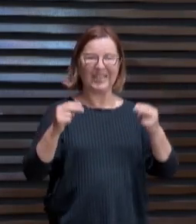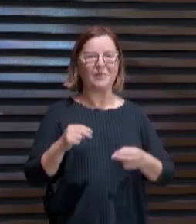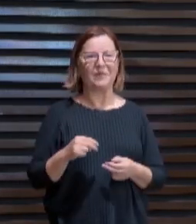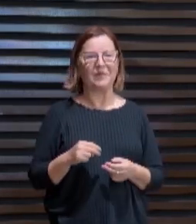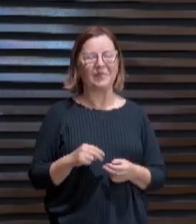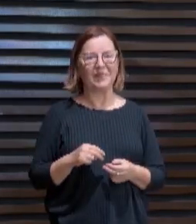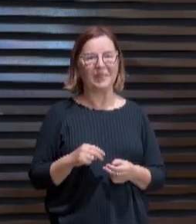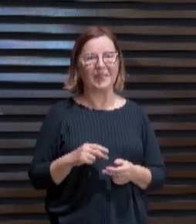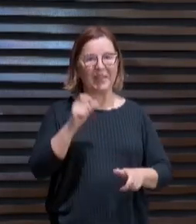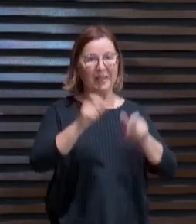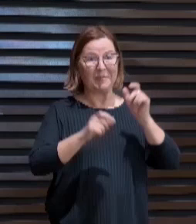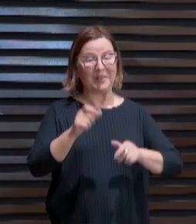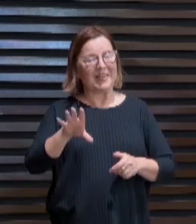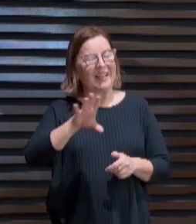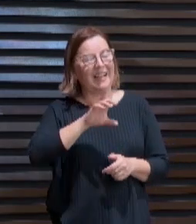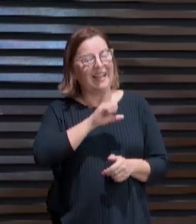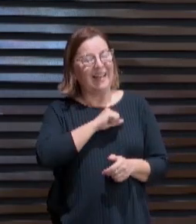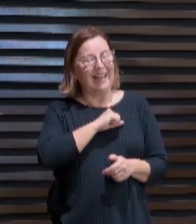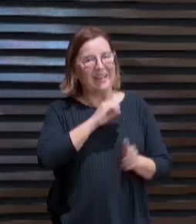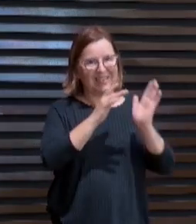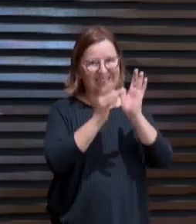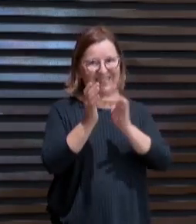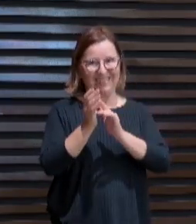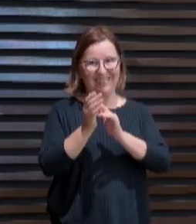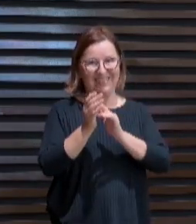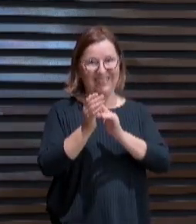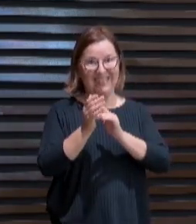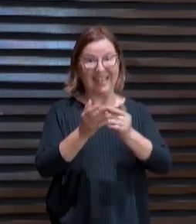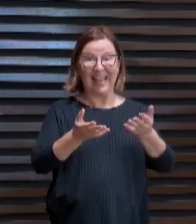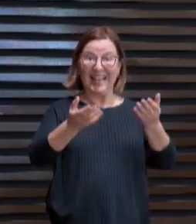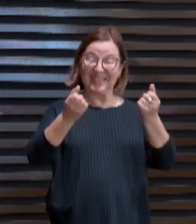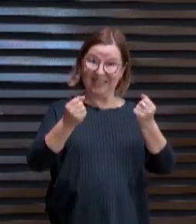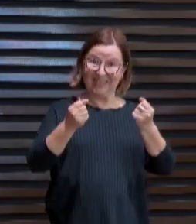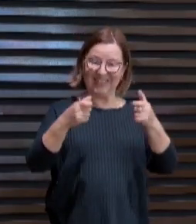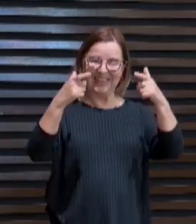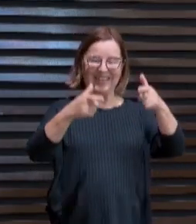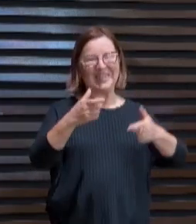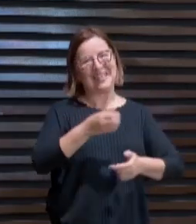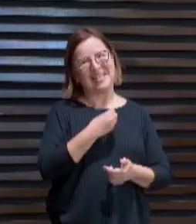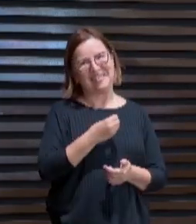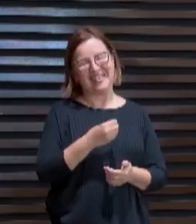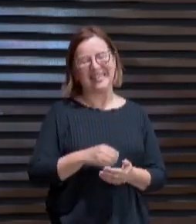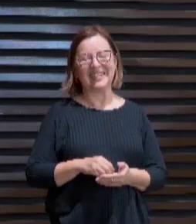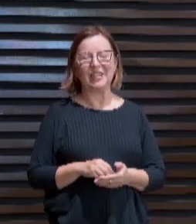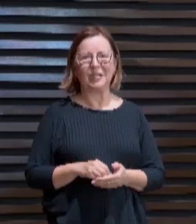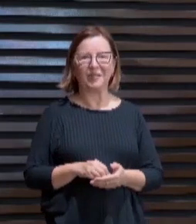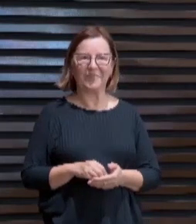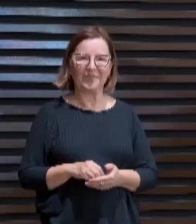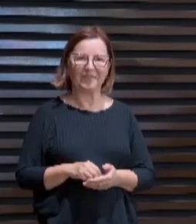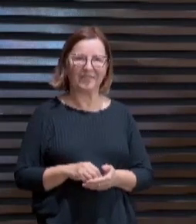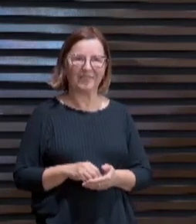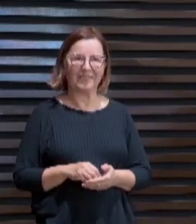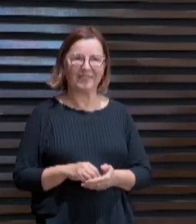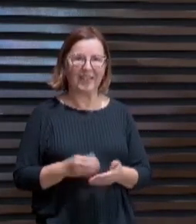de Jesus receberão a coroa da justiça, conforme 2 Timóteo 4:8. Já agora a coroa